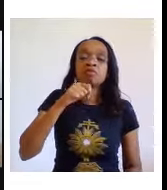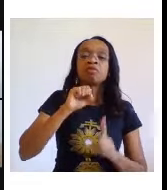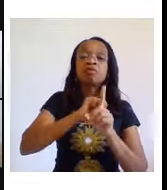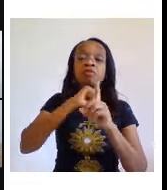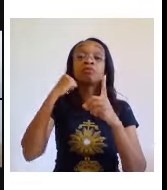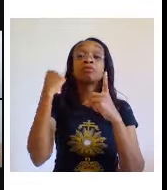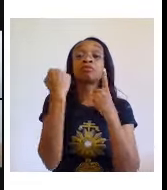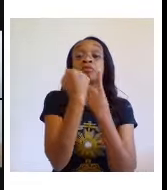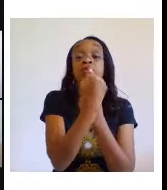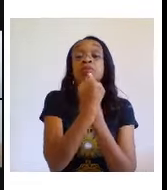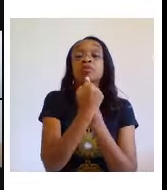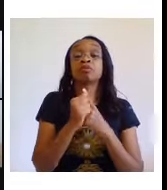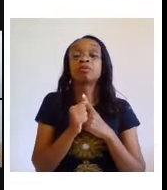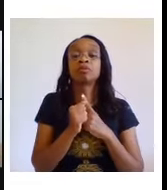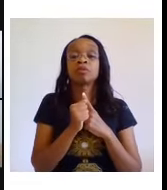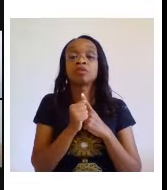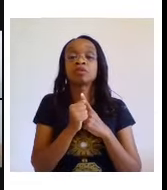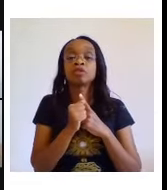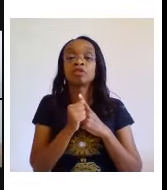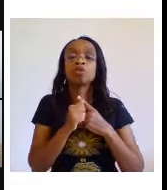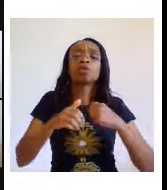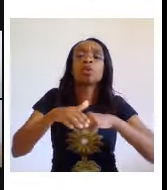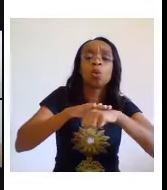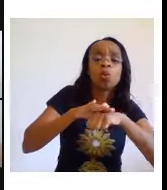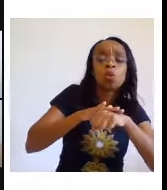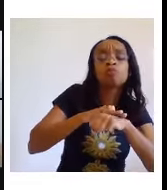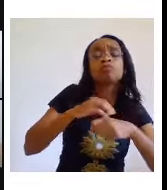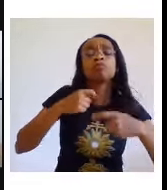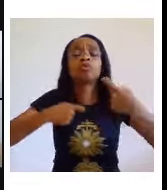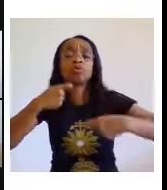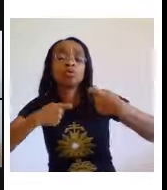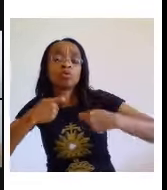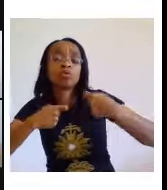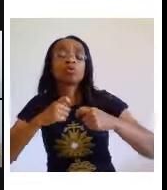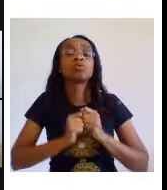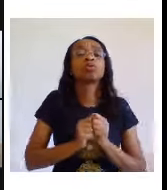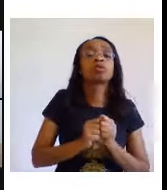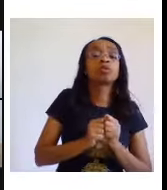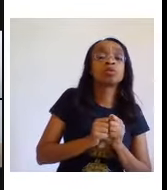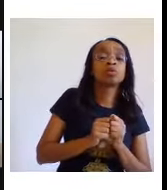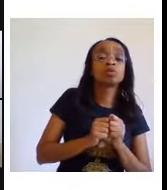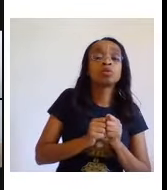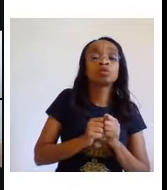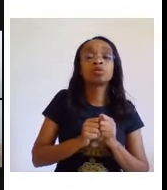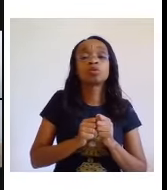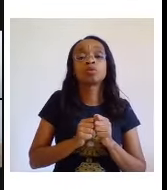bastante nessas discussões. Nos países